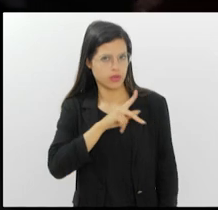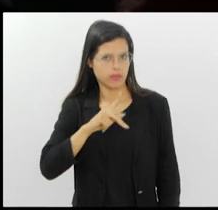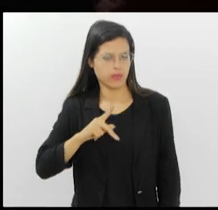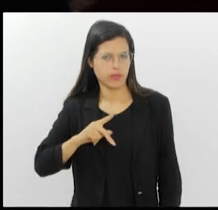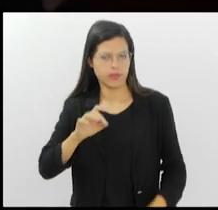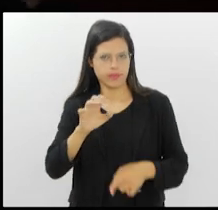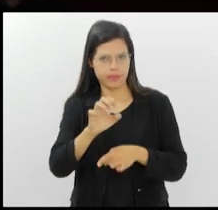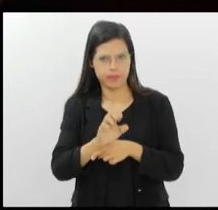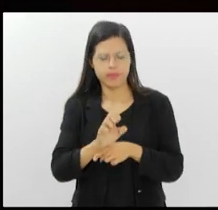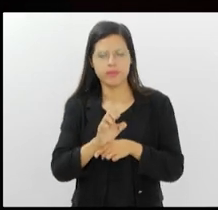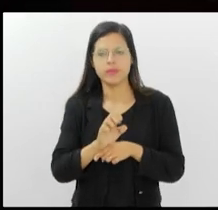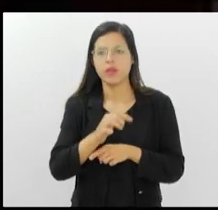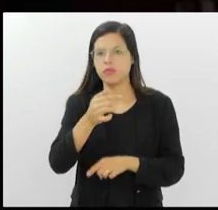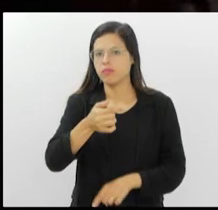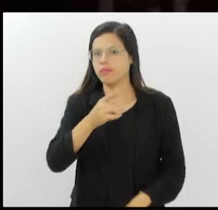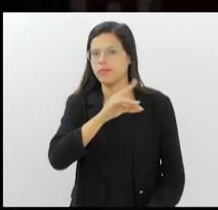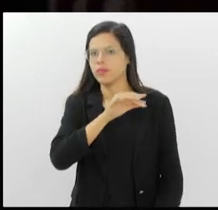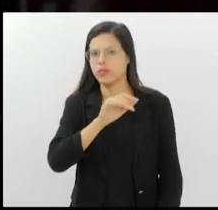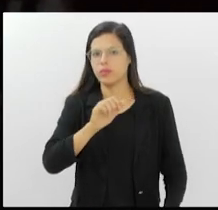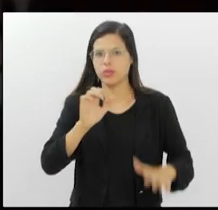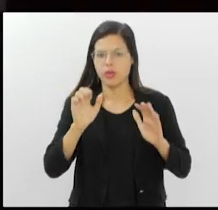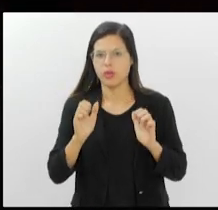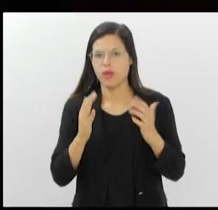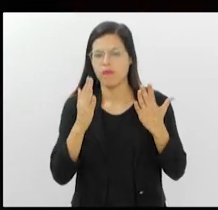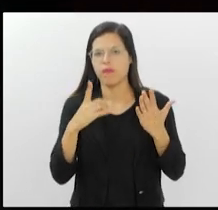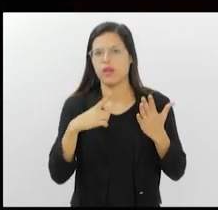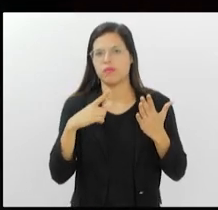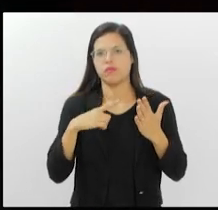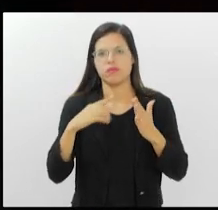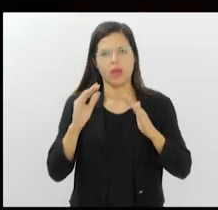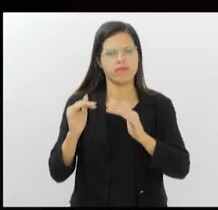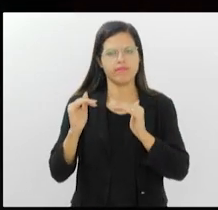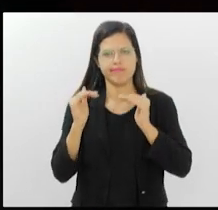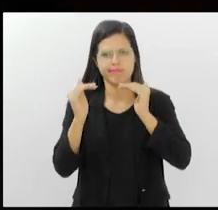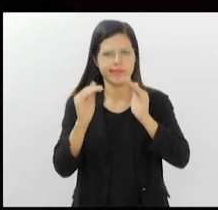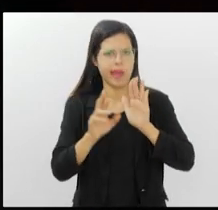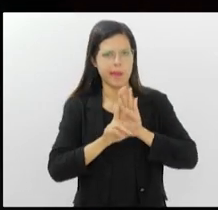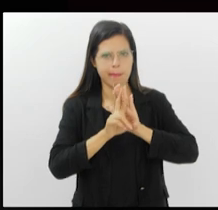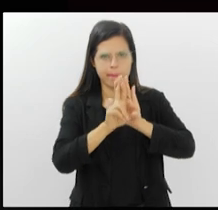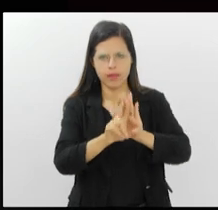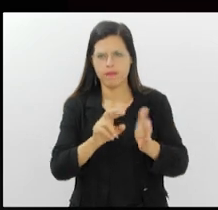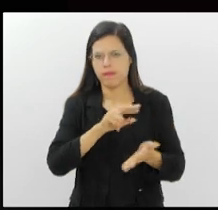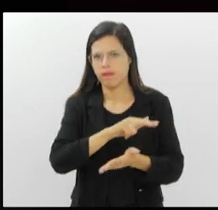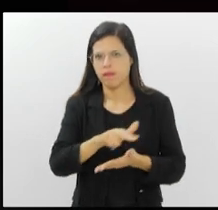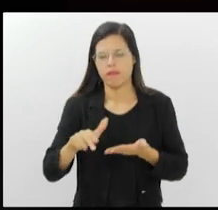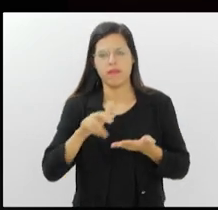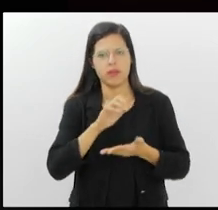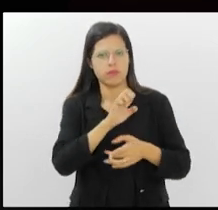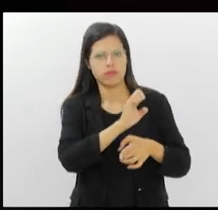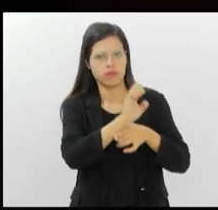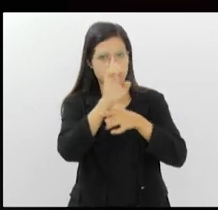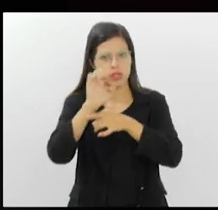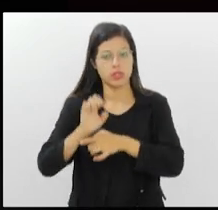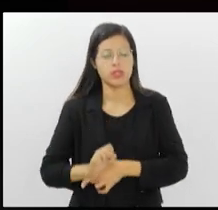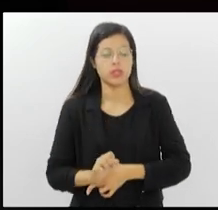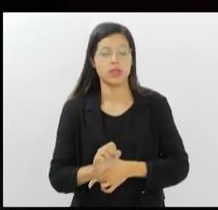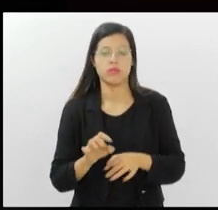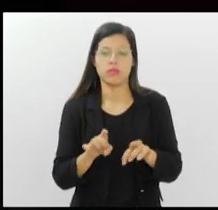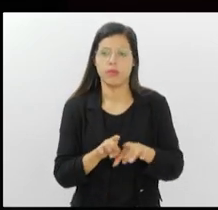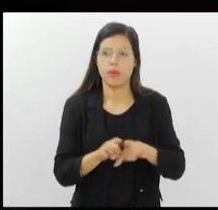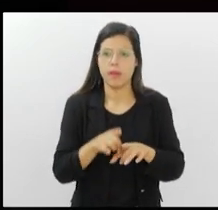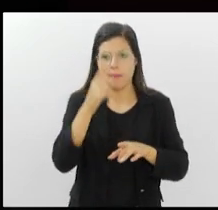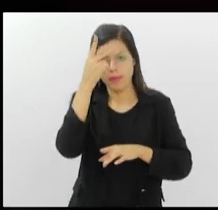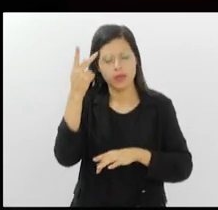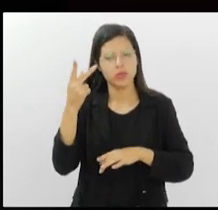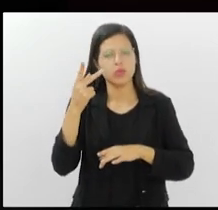Estado. É o segundo dia do evento que reúne autoridades, representantes de diversos estados e também especialistas para discutir esse tema